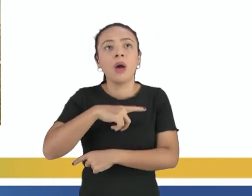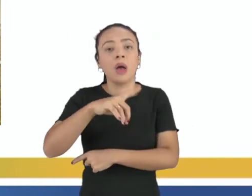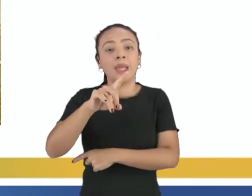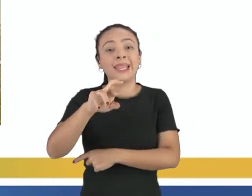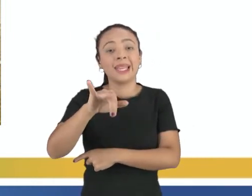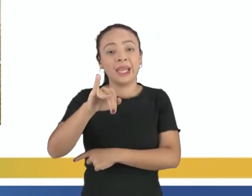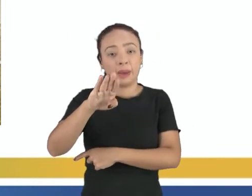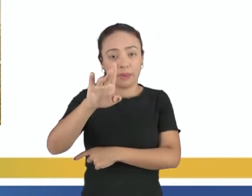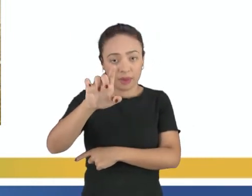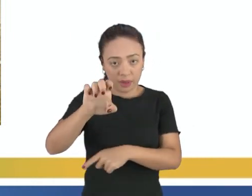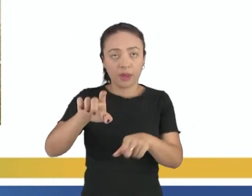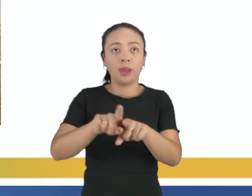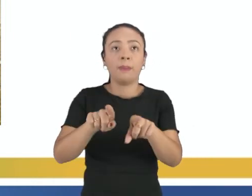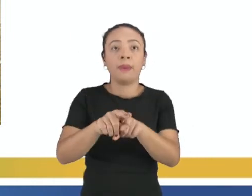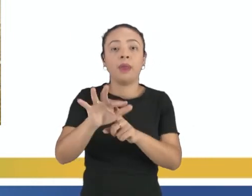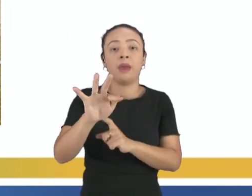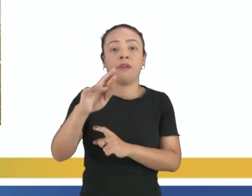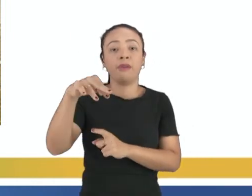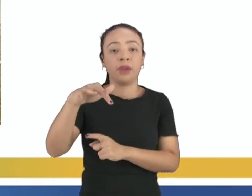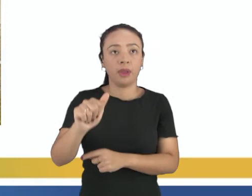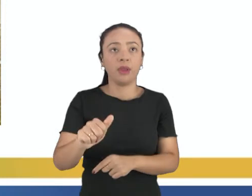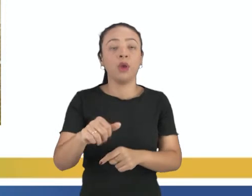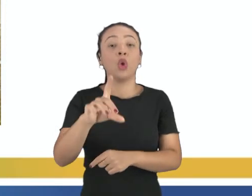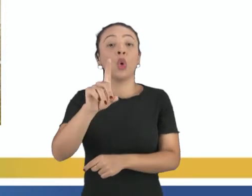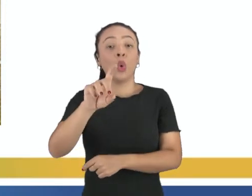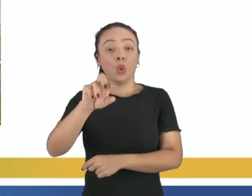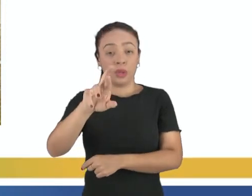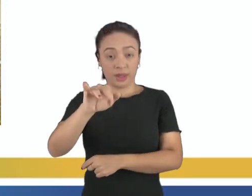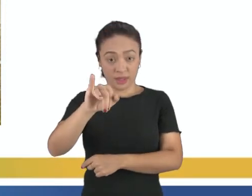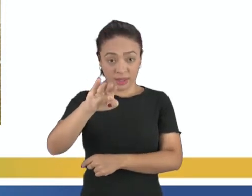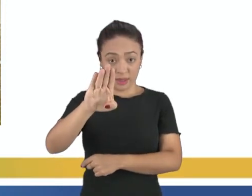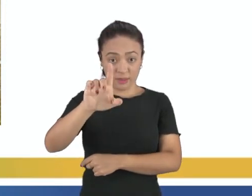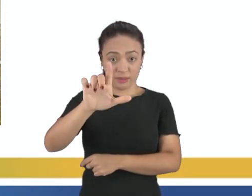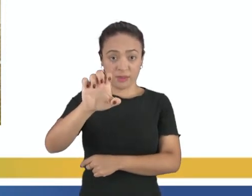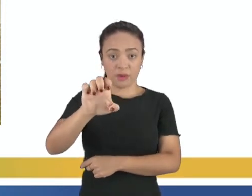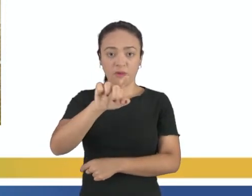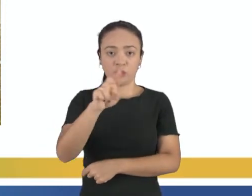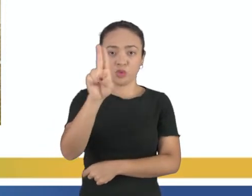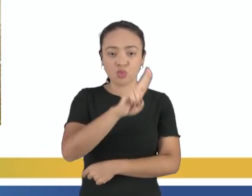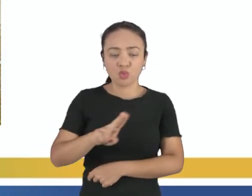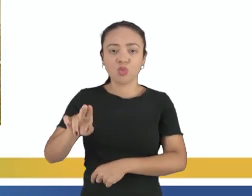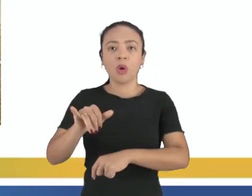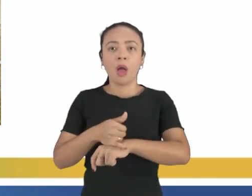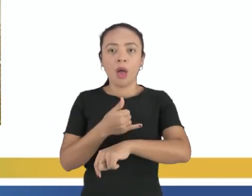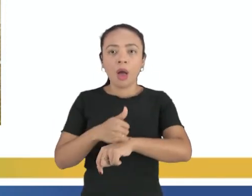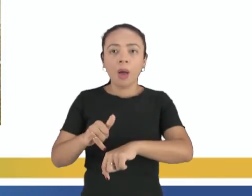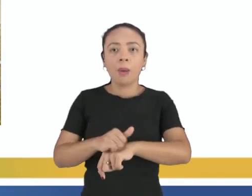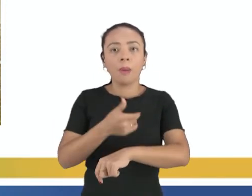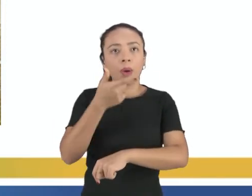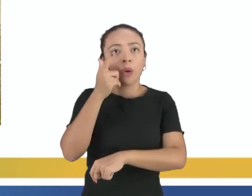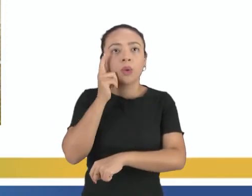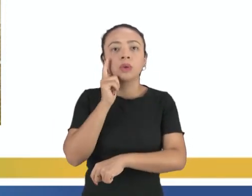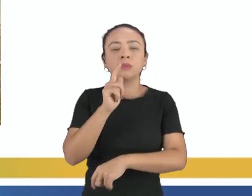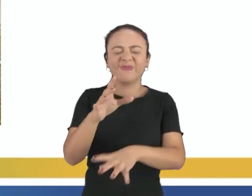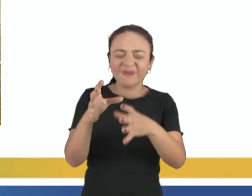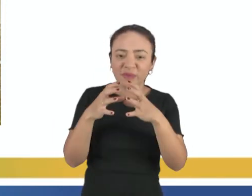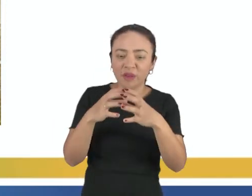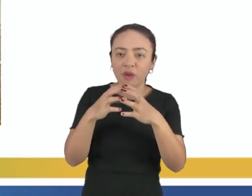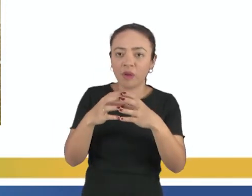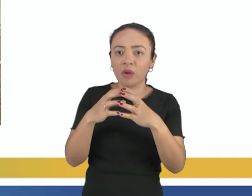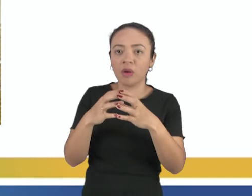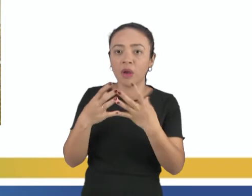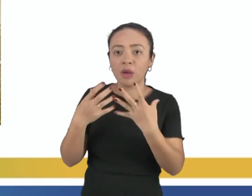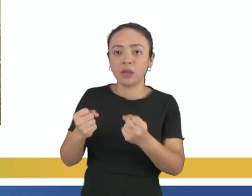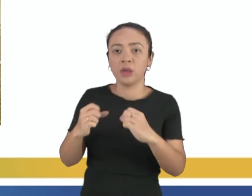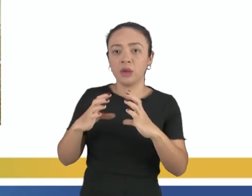o drible e a finta. No drible, você dribla o jogador mesmo, ali você é técnico o suficiente, você é bom, você se garante e